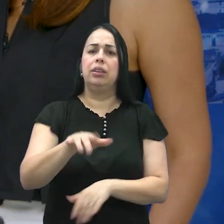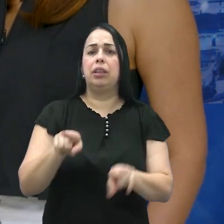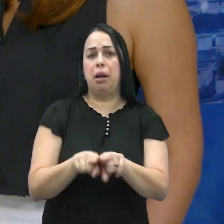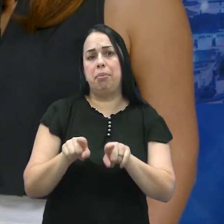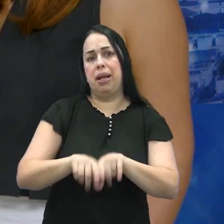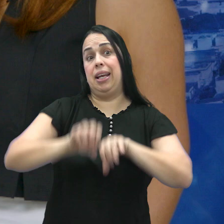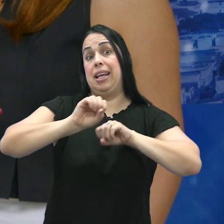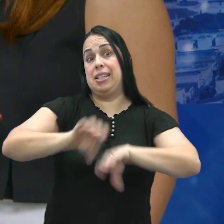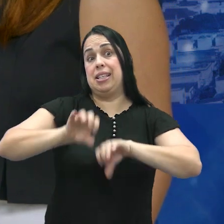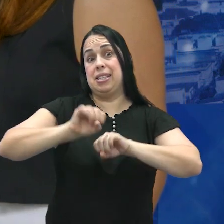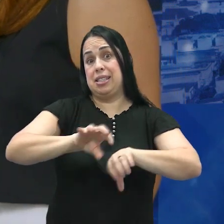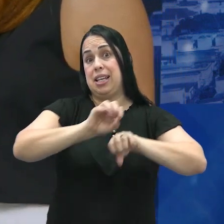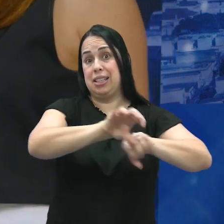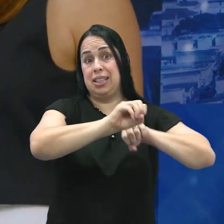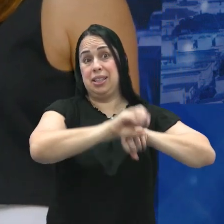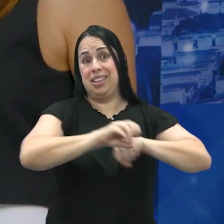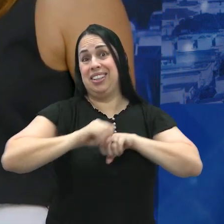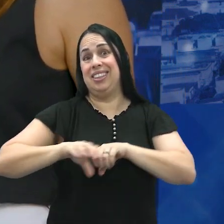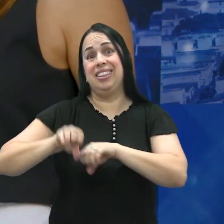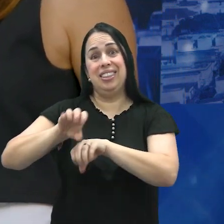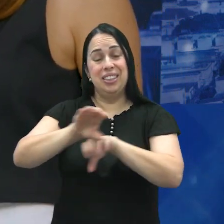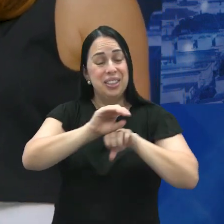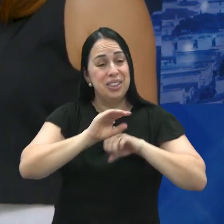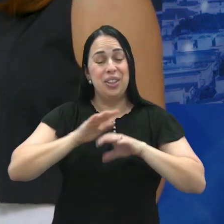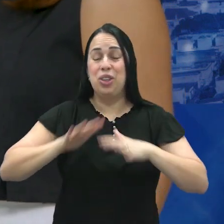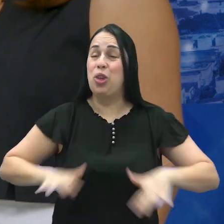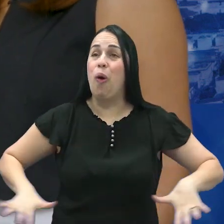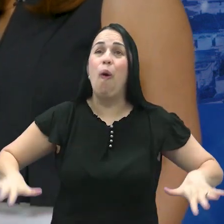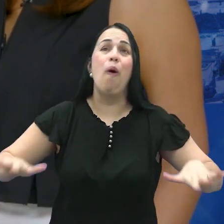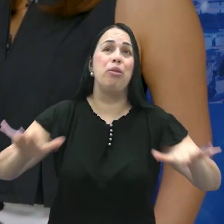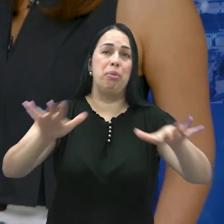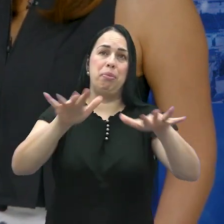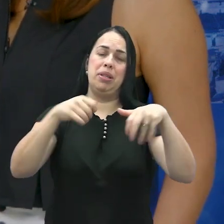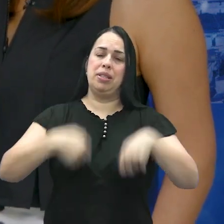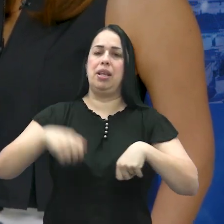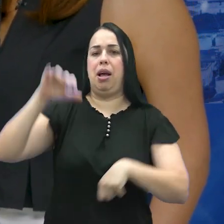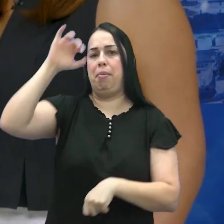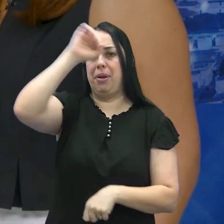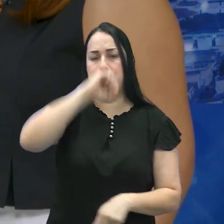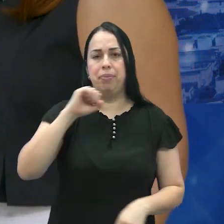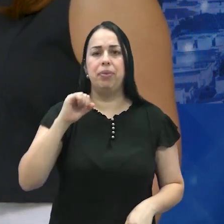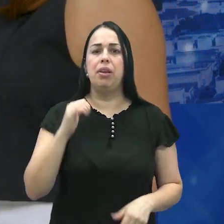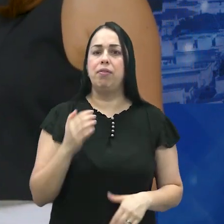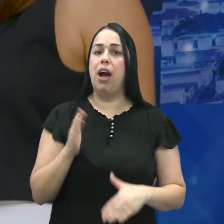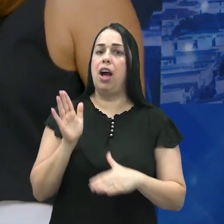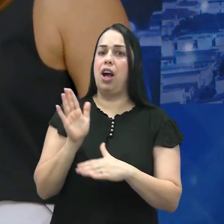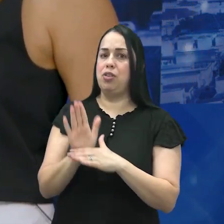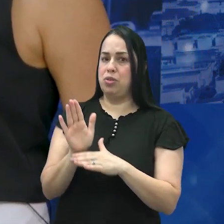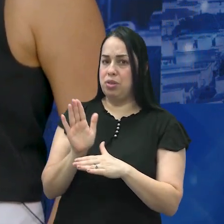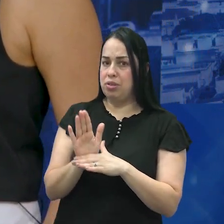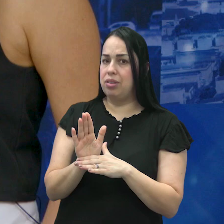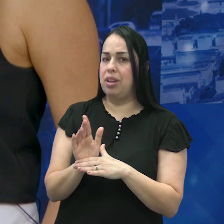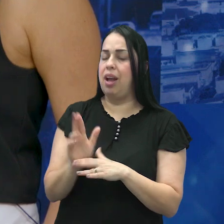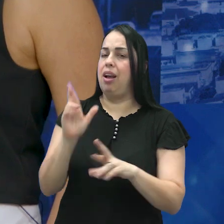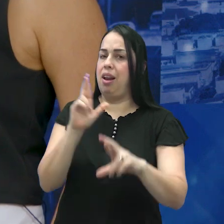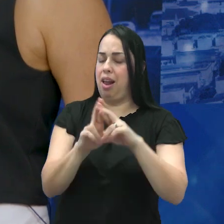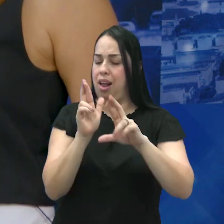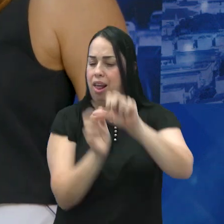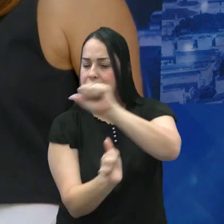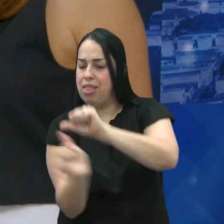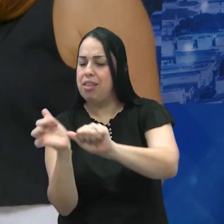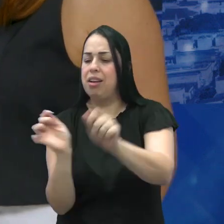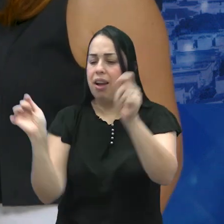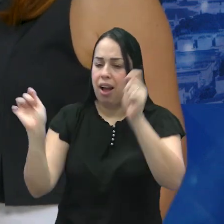educação dentro de toda a categoria dos geradores, todas as atividades que poderia contribuir muitíssimo com o aumento desse número